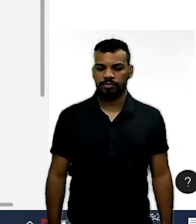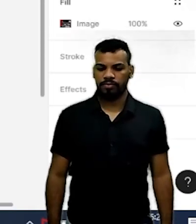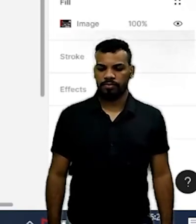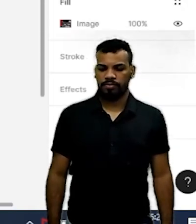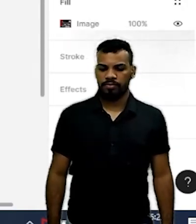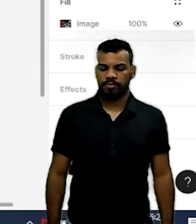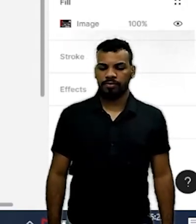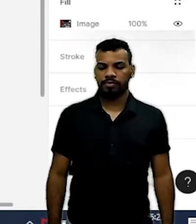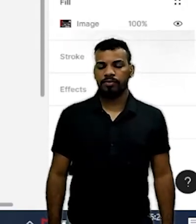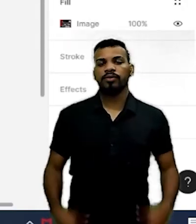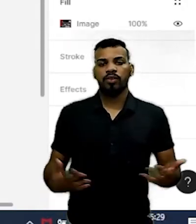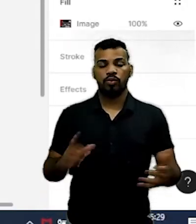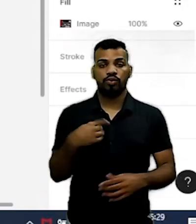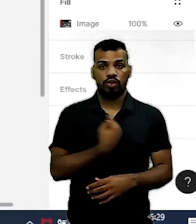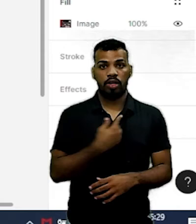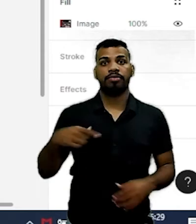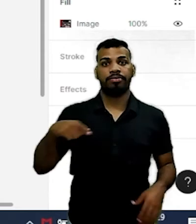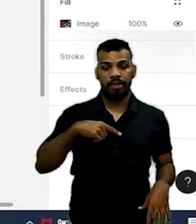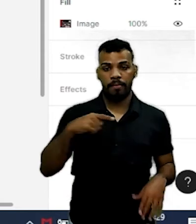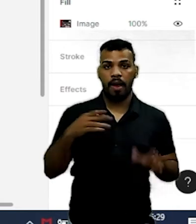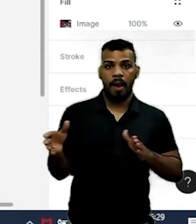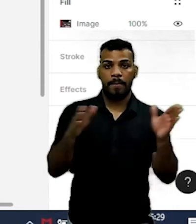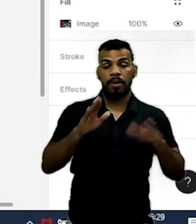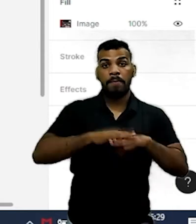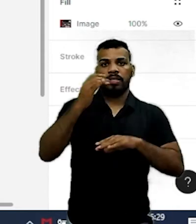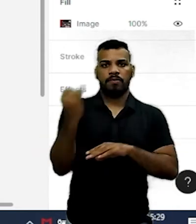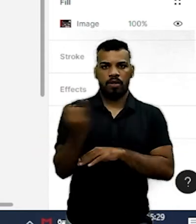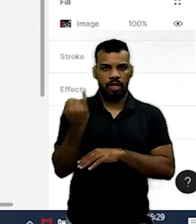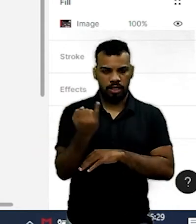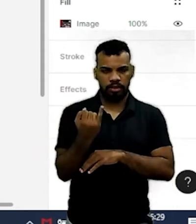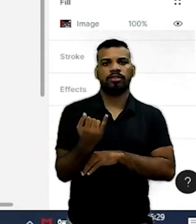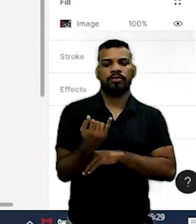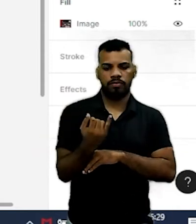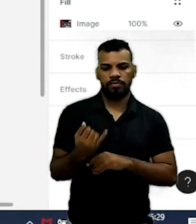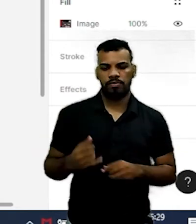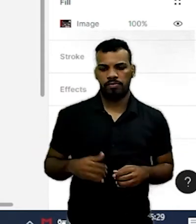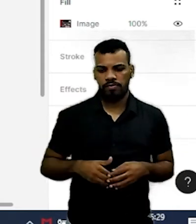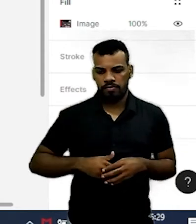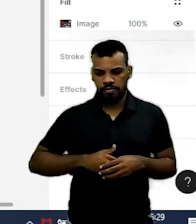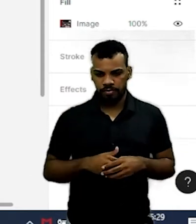nós temos a parte mais importante e mais que a gente vai mais usar.